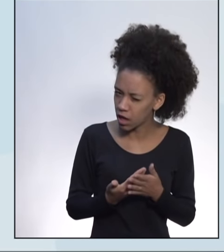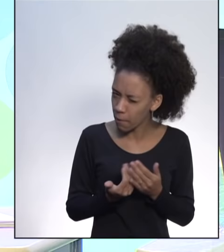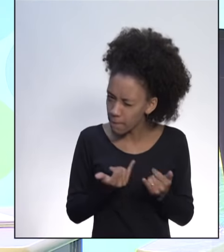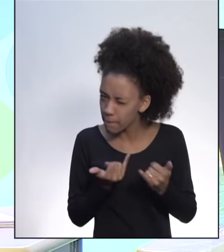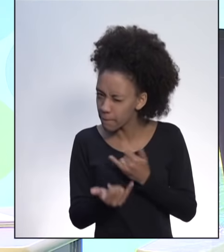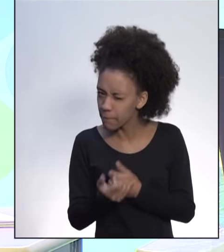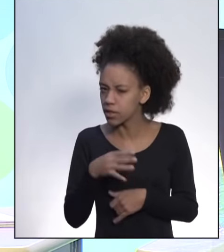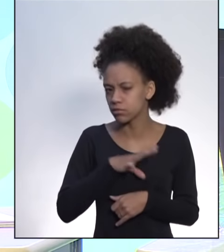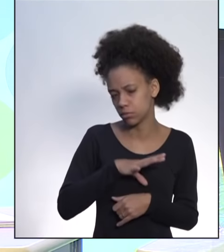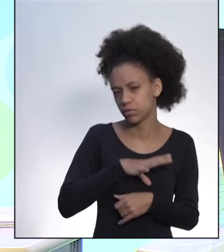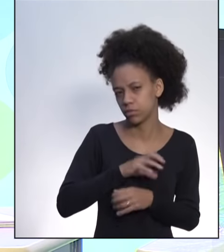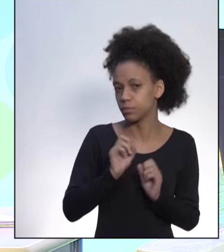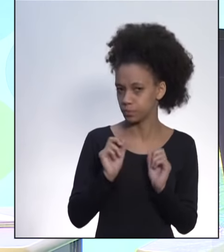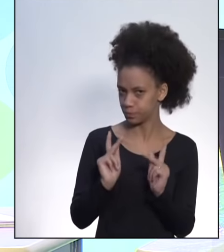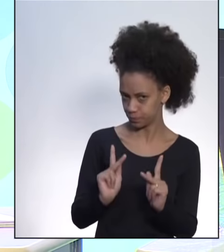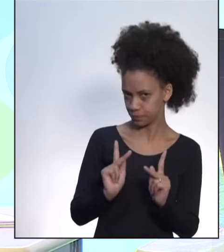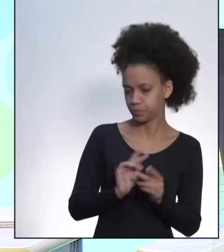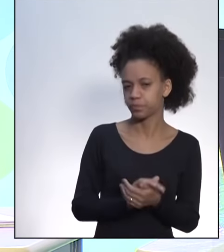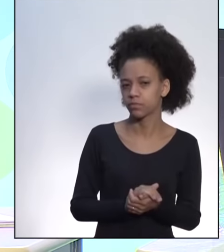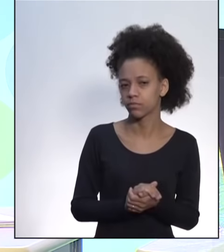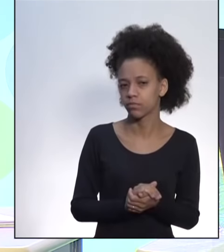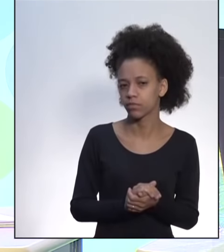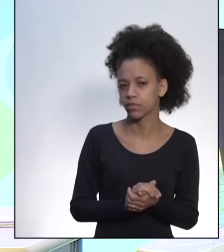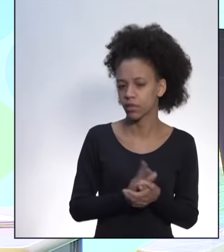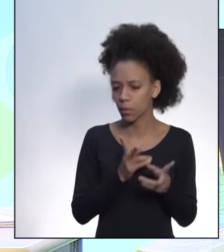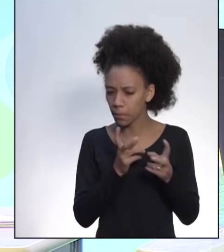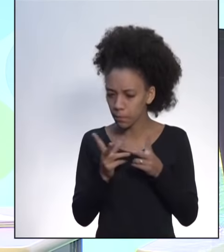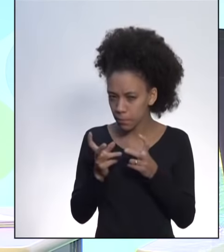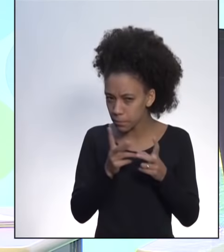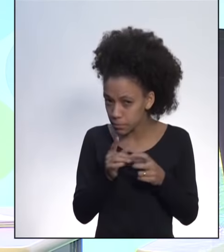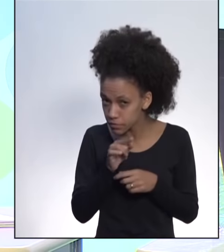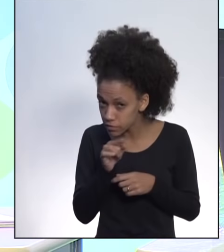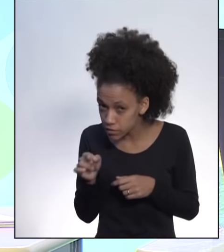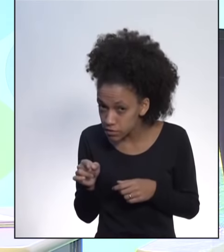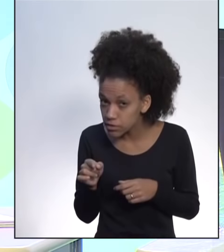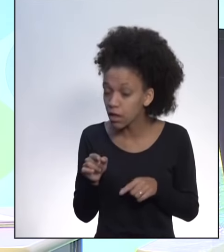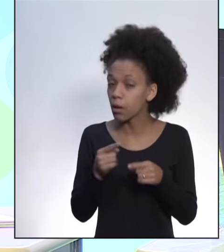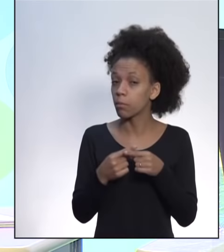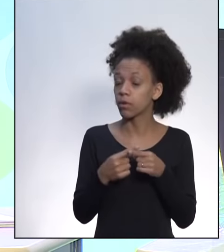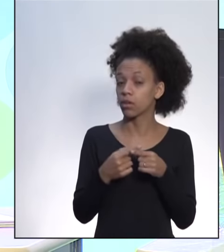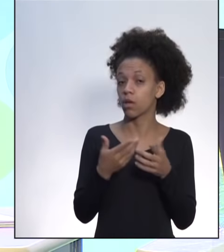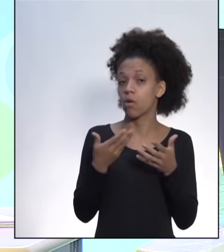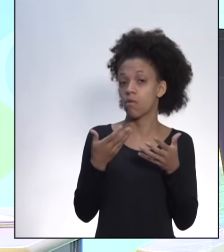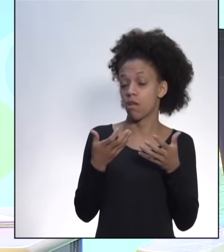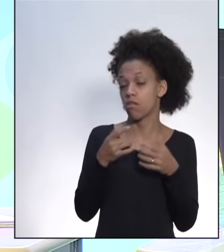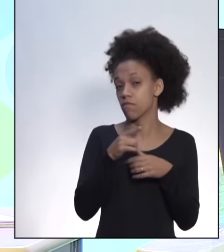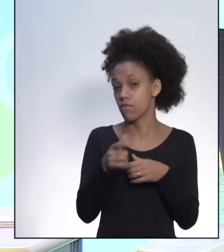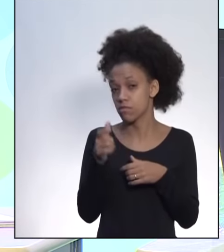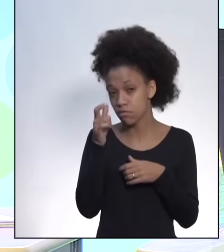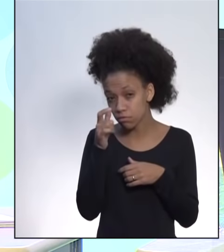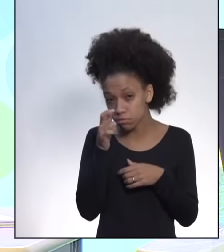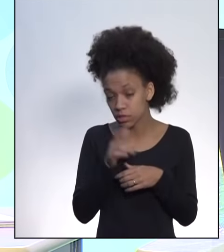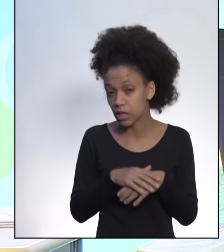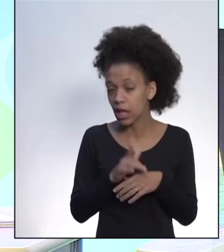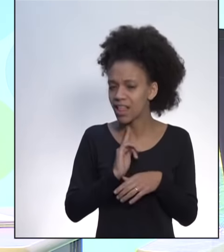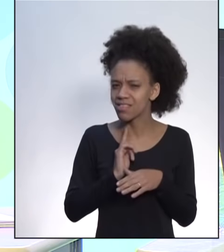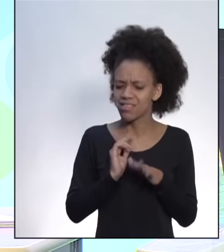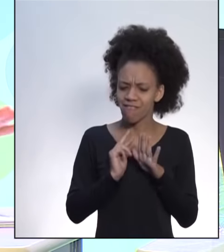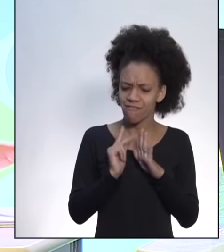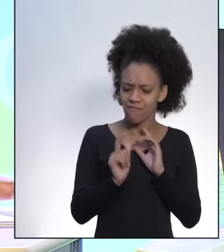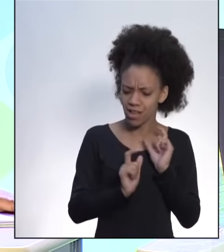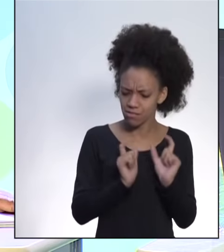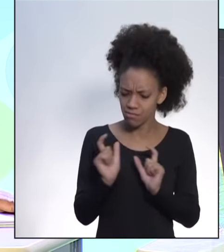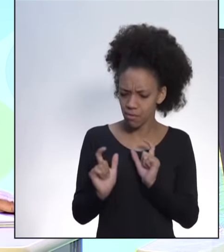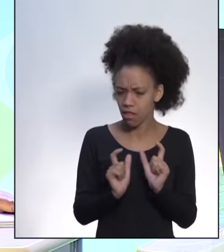português o ok então vou chamar a atenção de vocês para isso porque eu quero que vocês observem que existem muitas